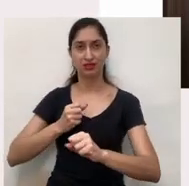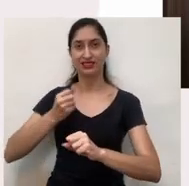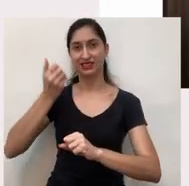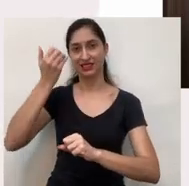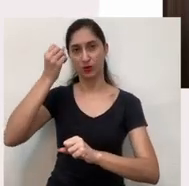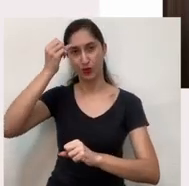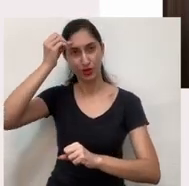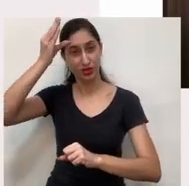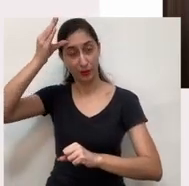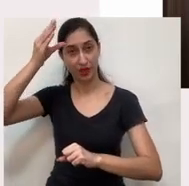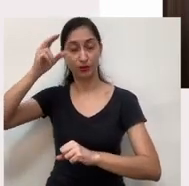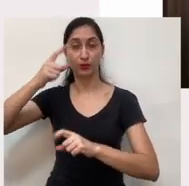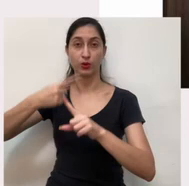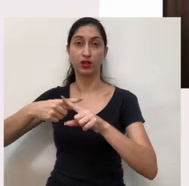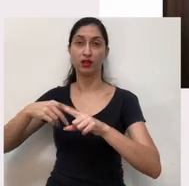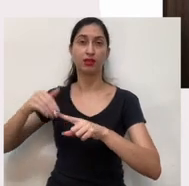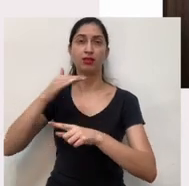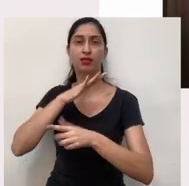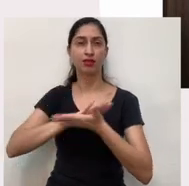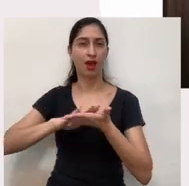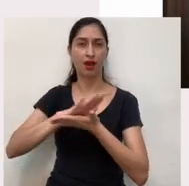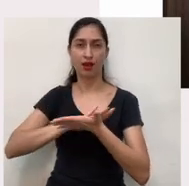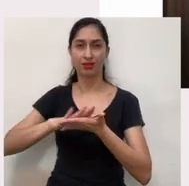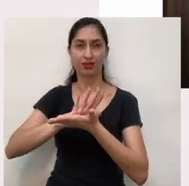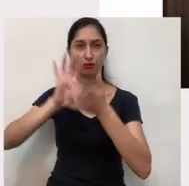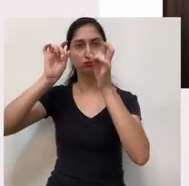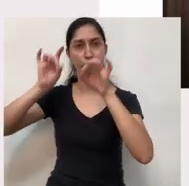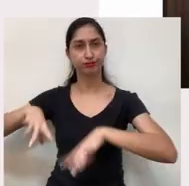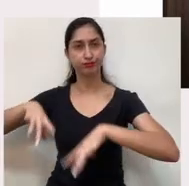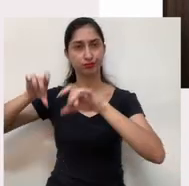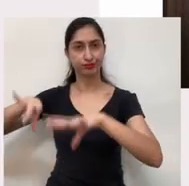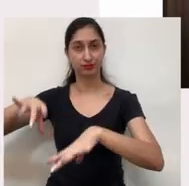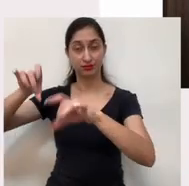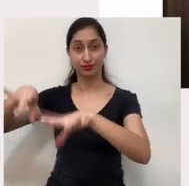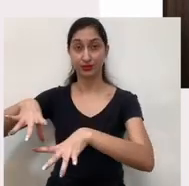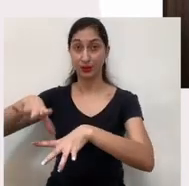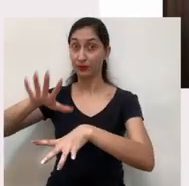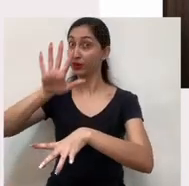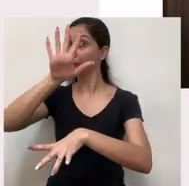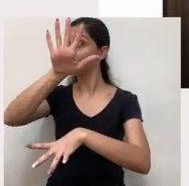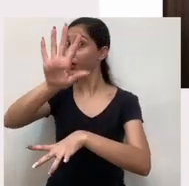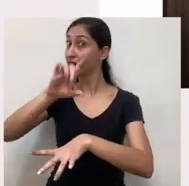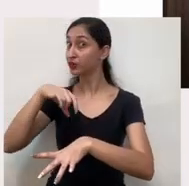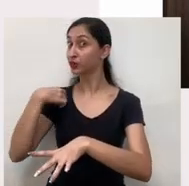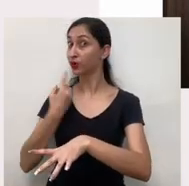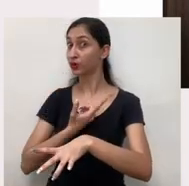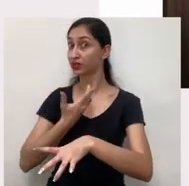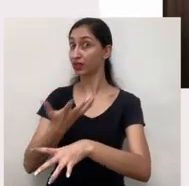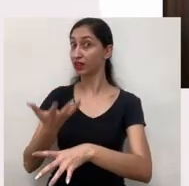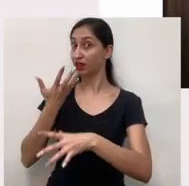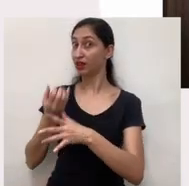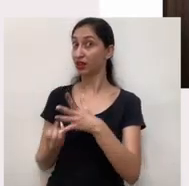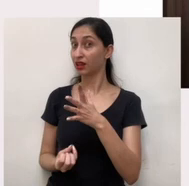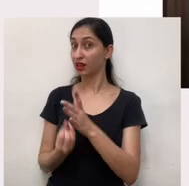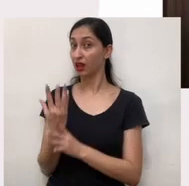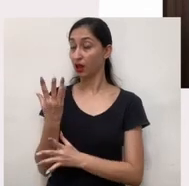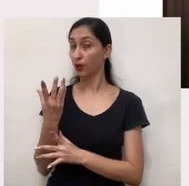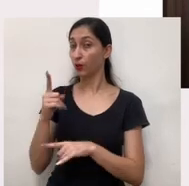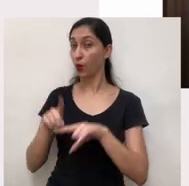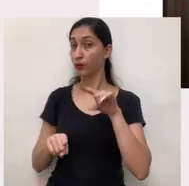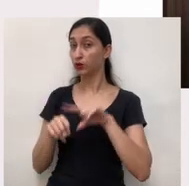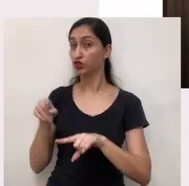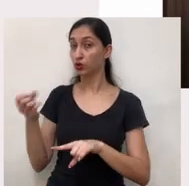permite abandonar-se quando a gente olha para o objeto, né? Mas sim criar um objeto novo que não pertence a ninguém.